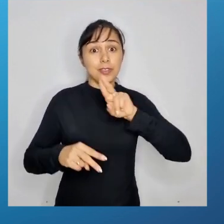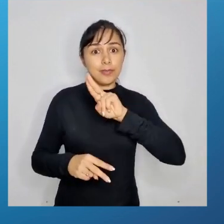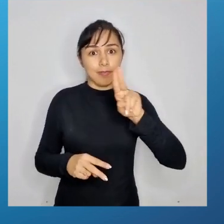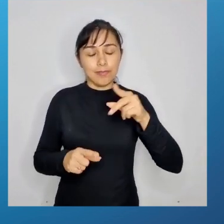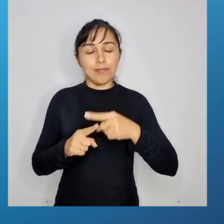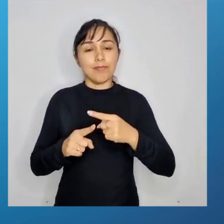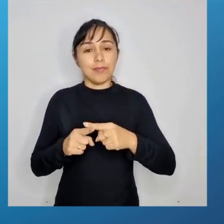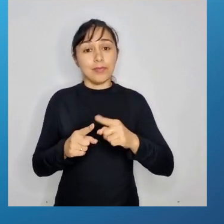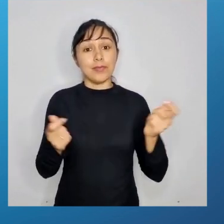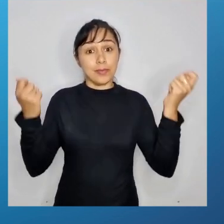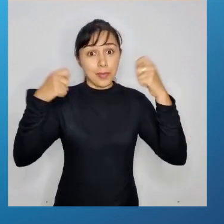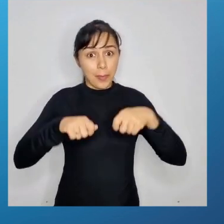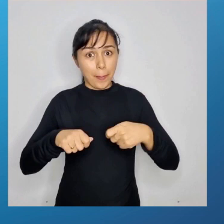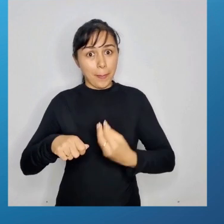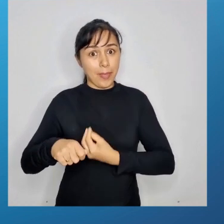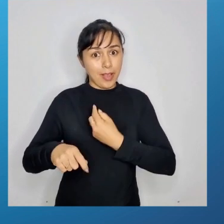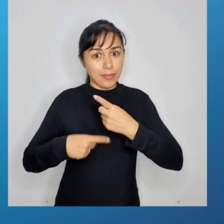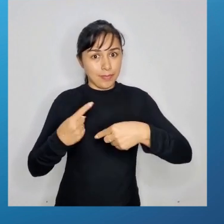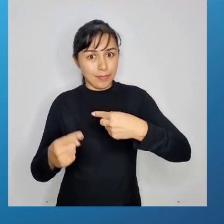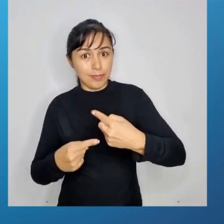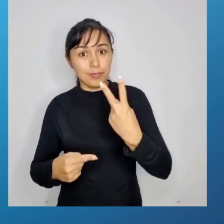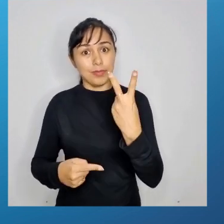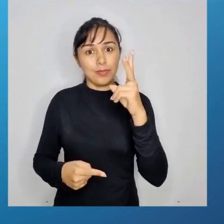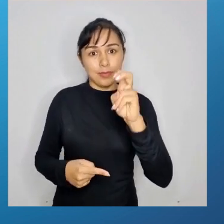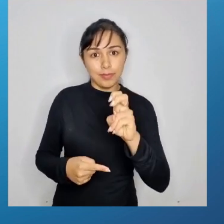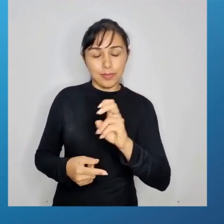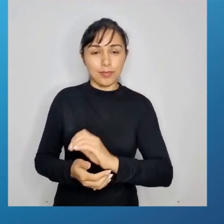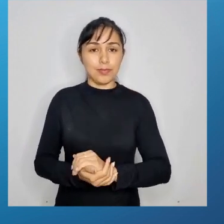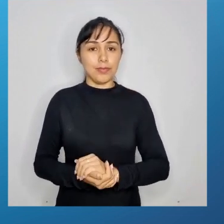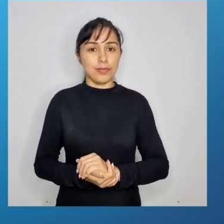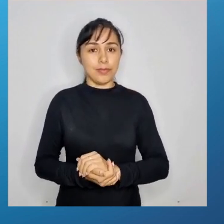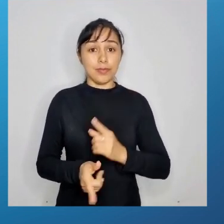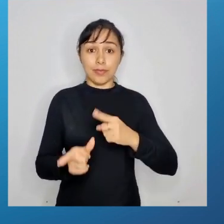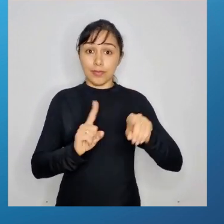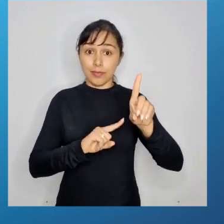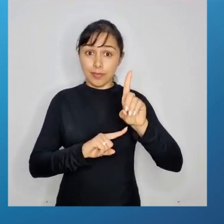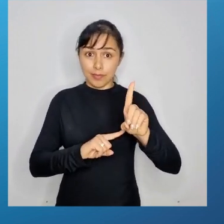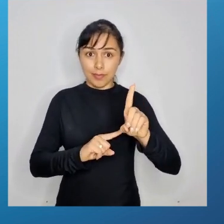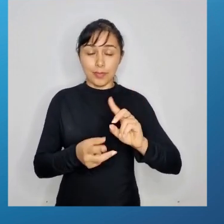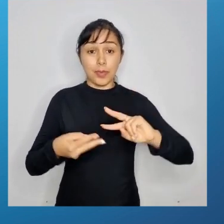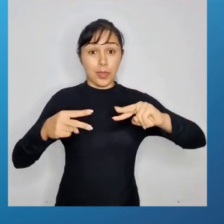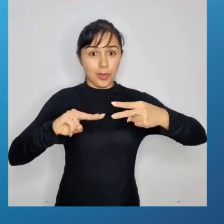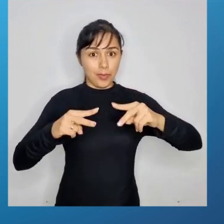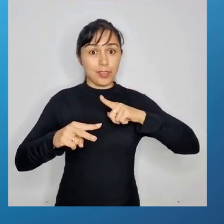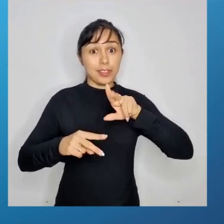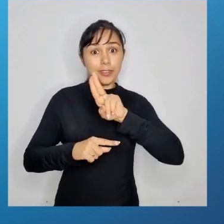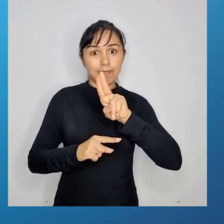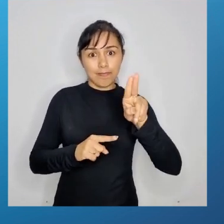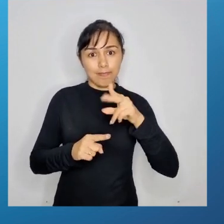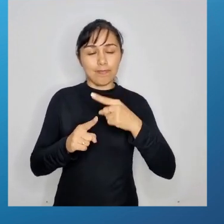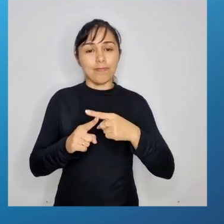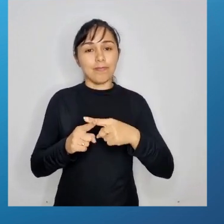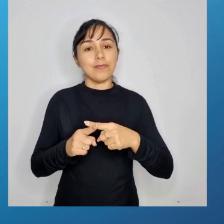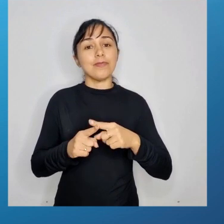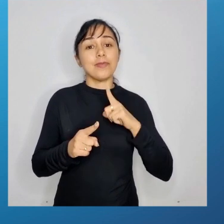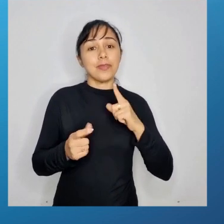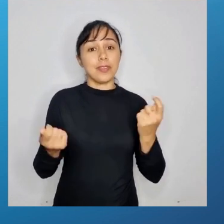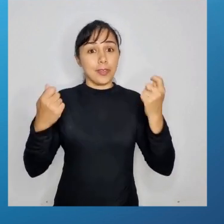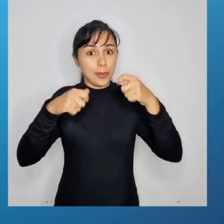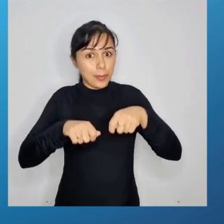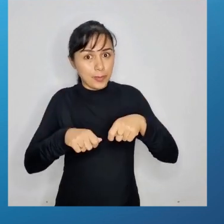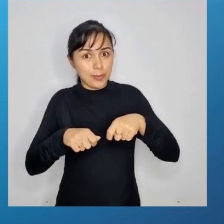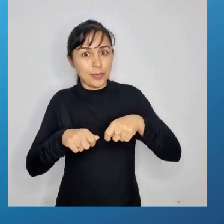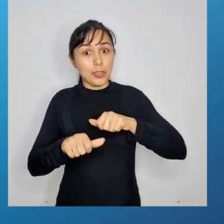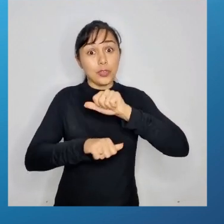se reproduzirem apenas 2 vezes. D. Os anfíbios recebem esse nome em razão da capacidade de alguns mudarem